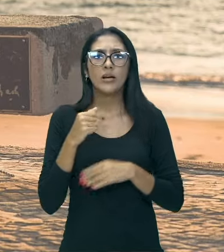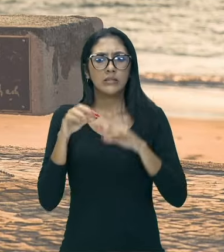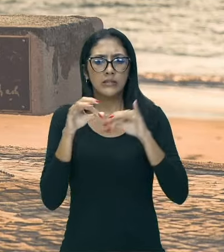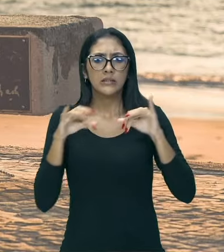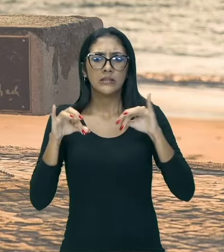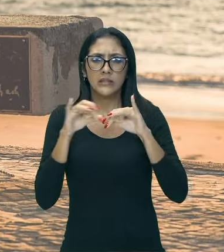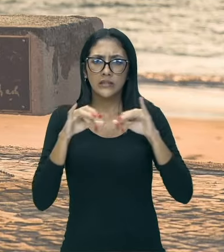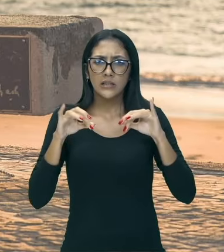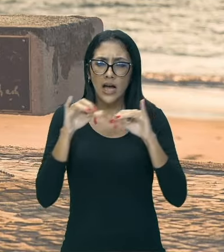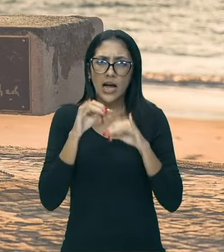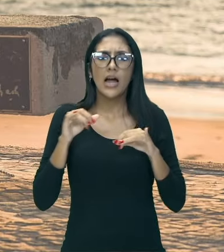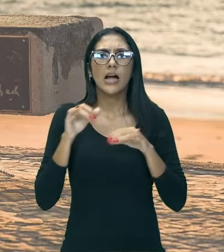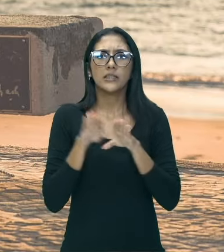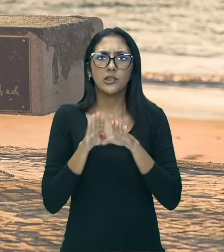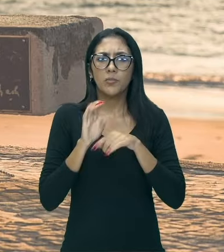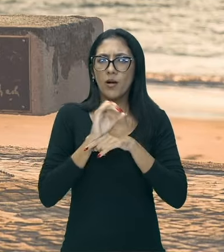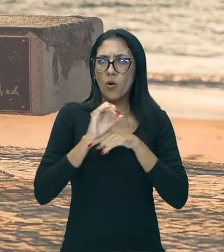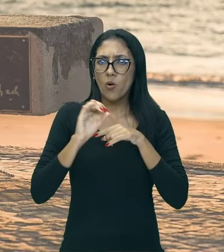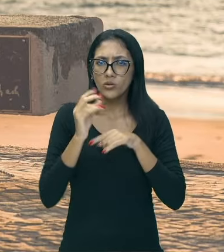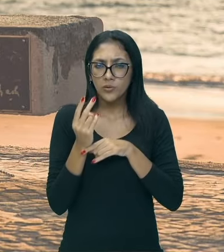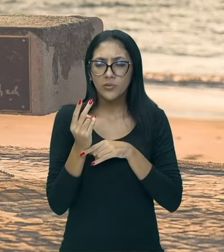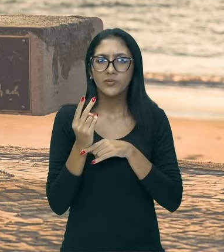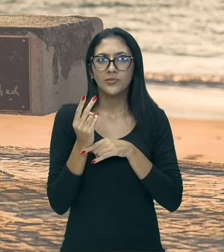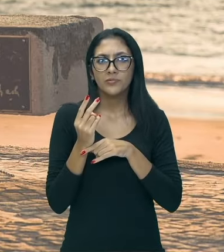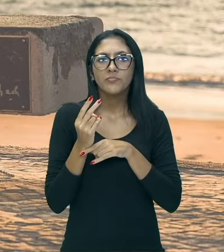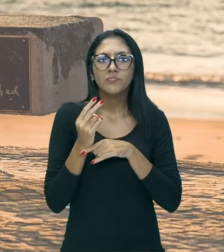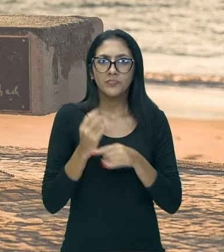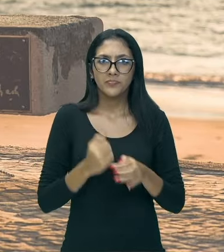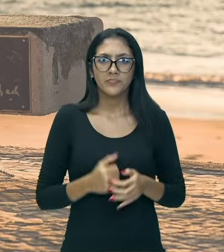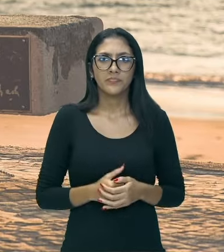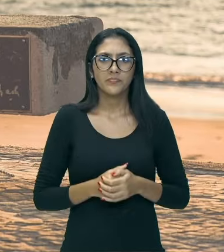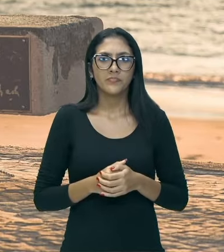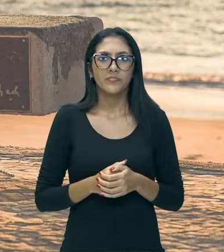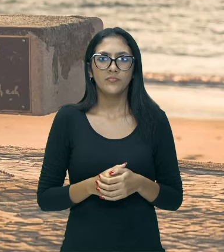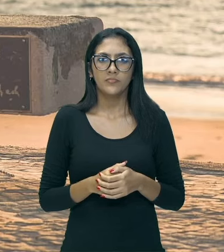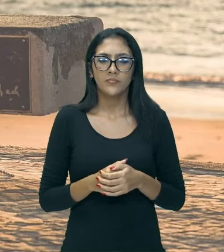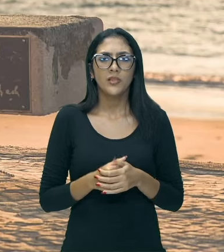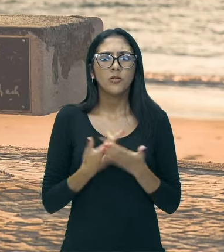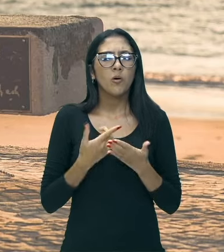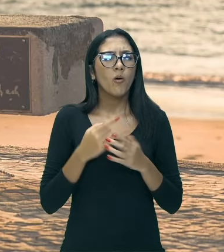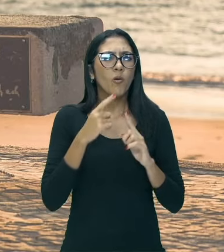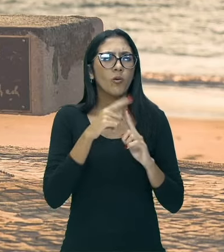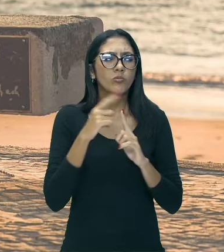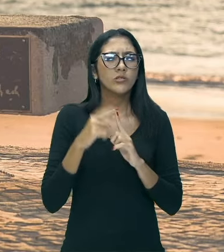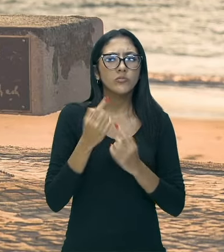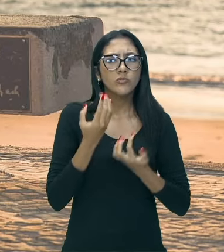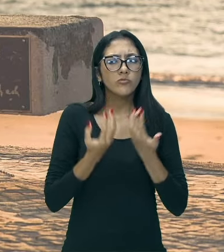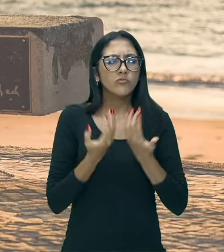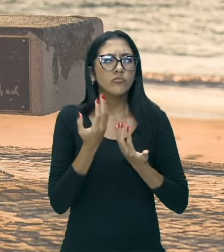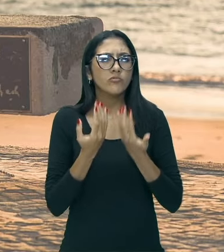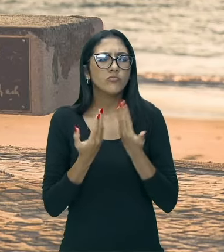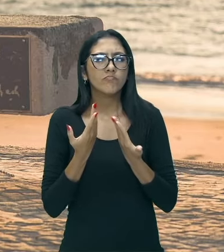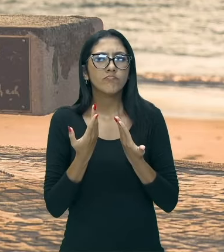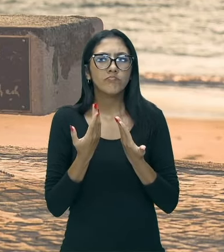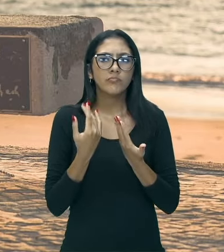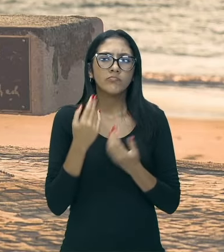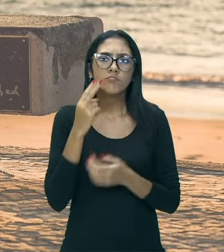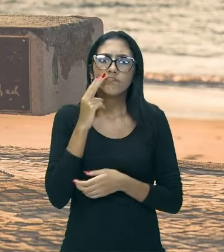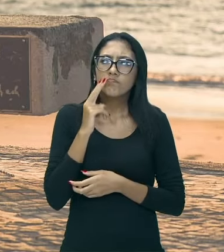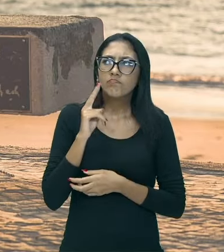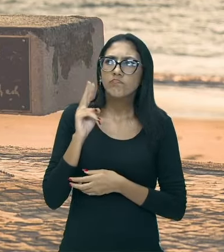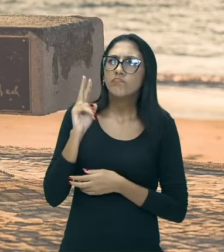minerais, oxigênio. E qual seria a solução gasosa? Se você olhar para cima,